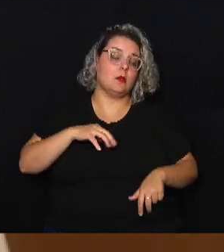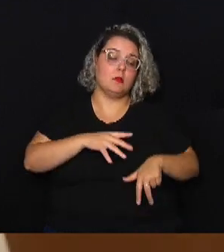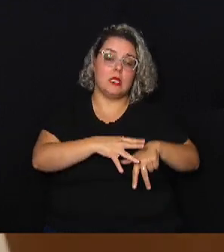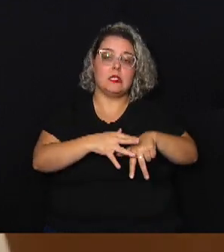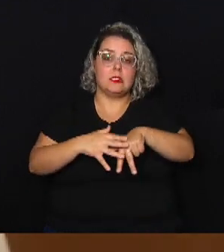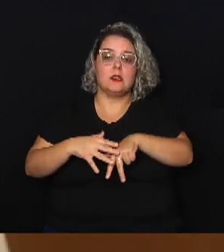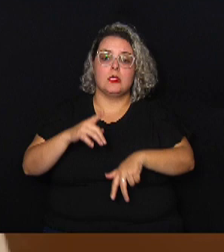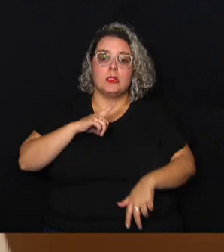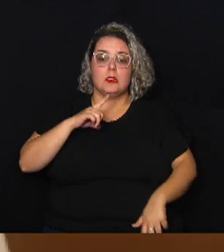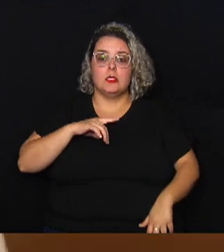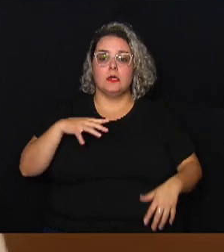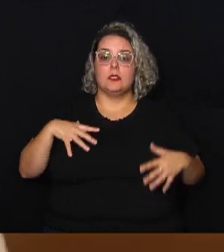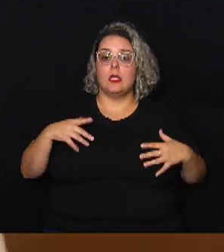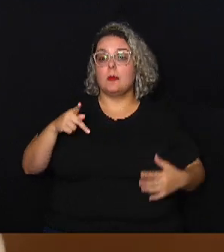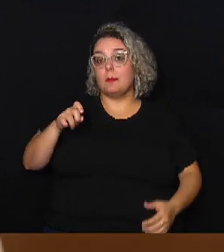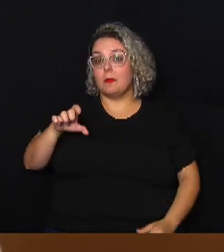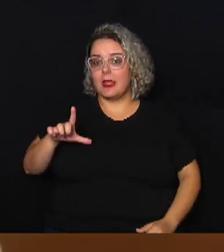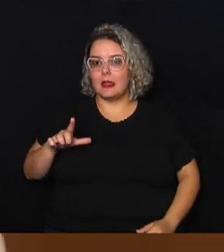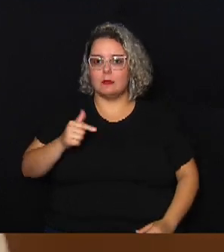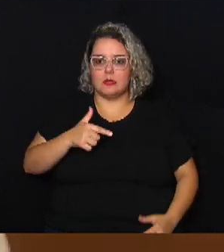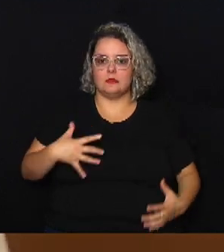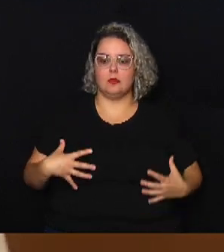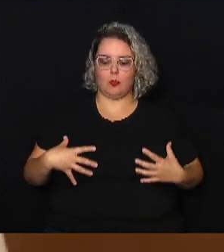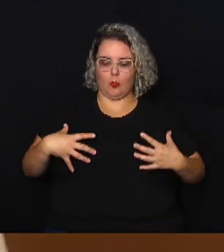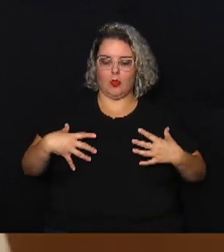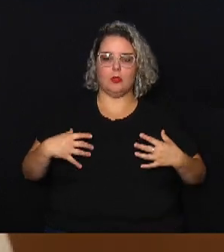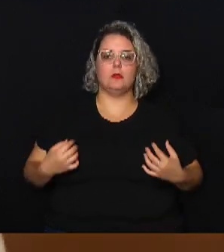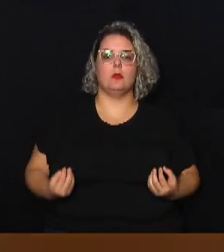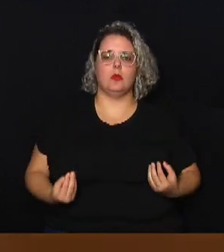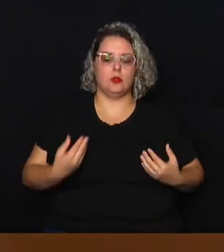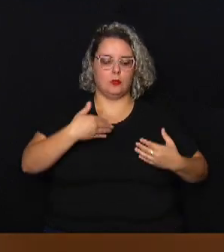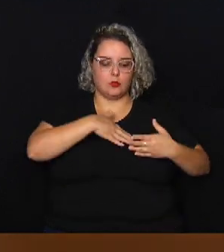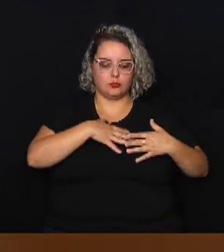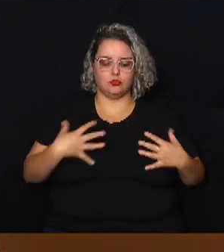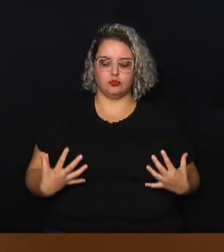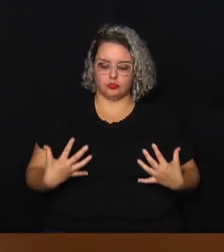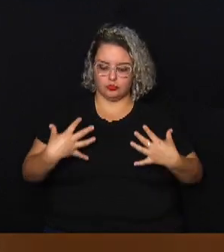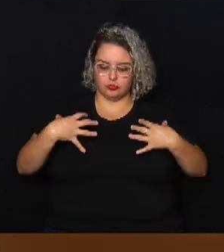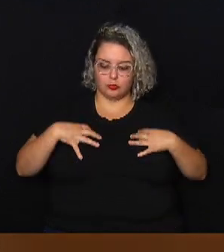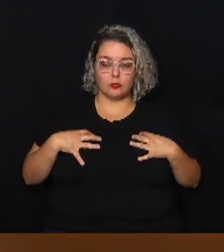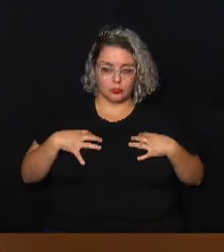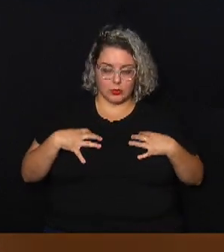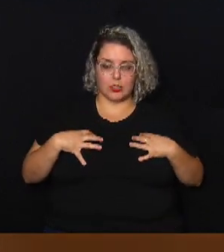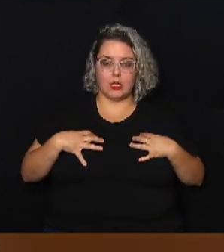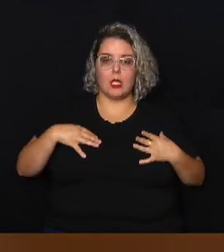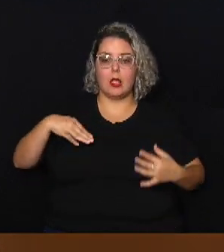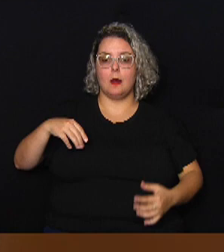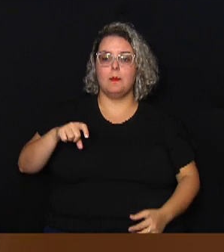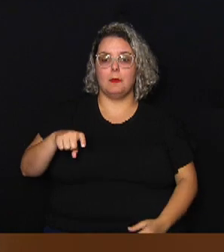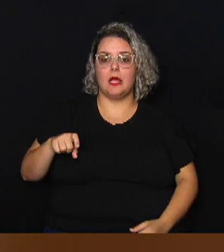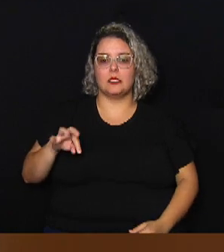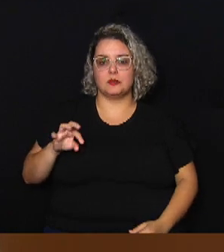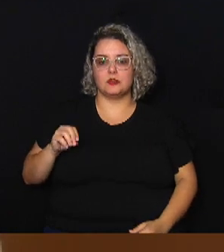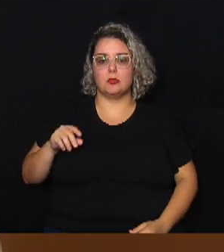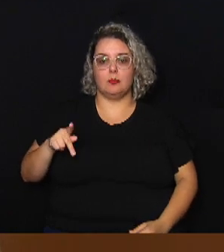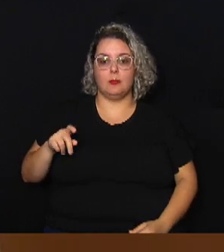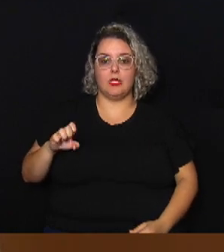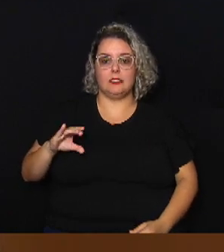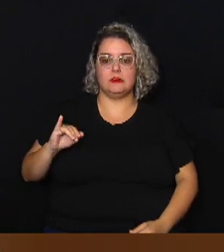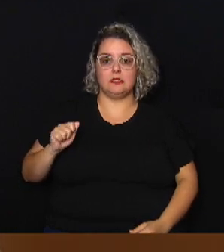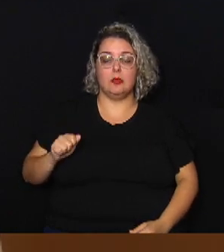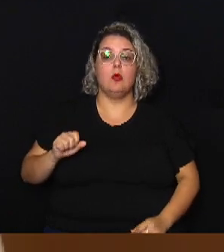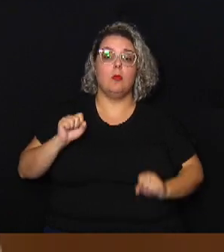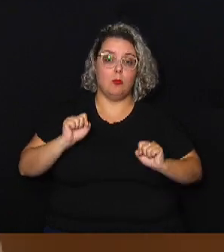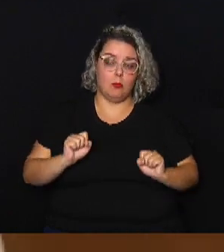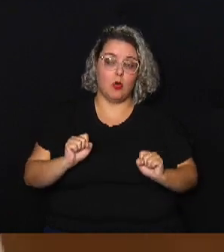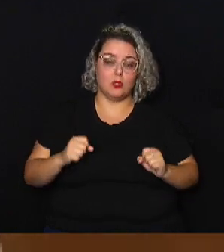têm pele, mas não tem volume. Então, a gente pode colocar um implante e reposicionar a pele. A mastopexia também pode estar realizada na redução, em